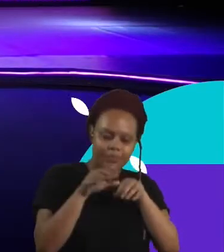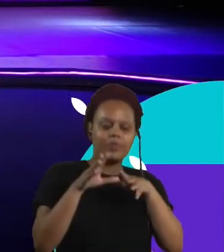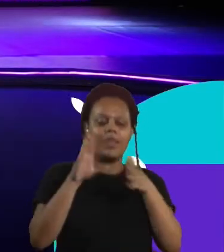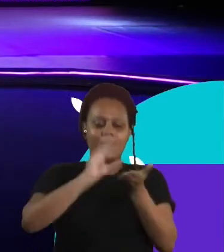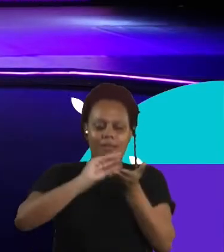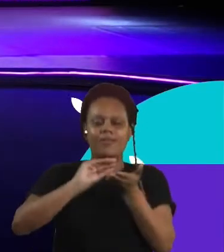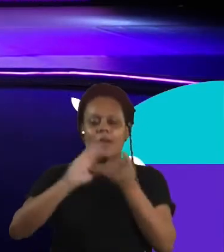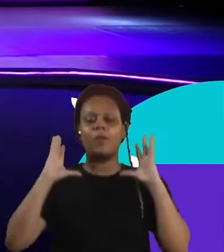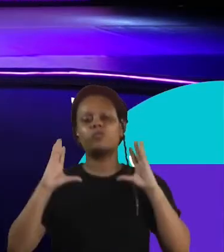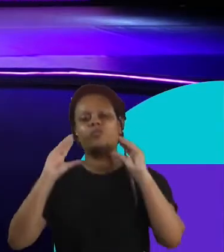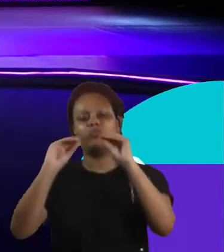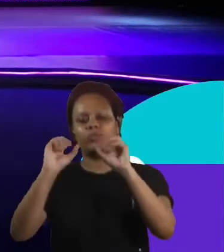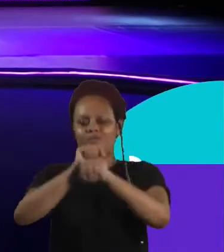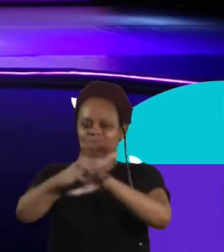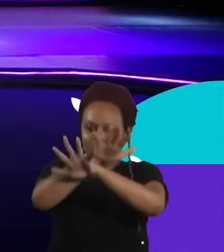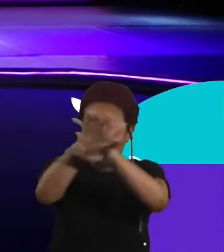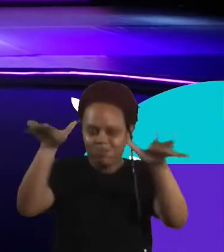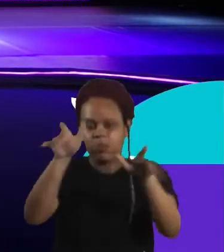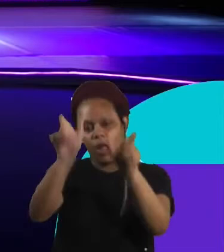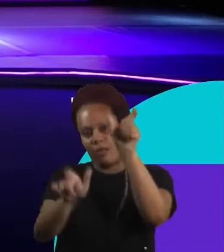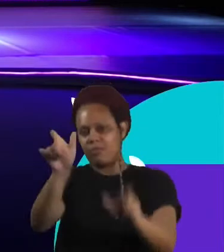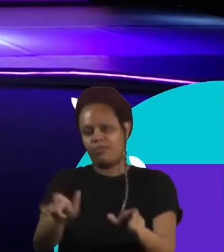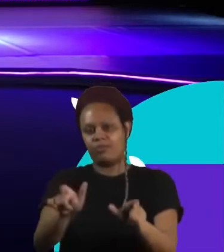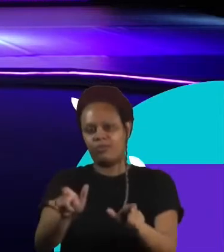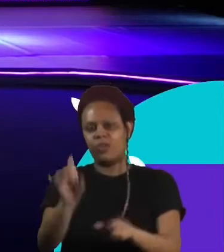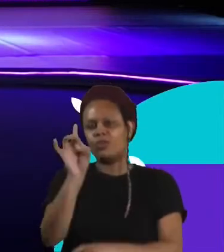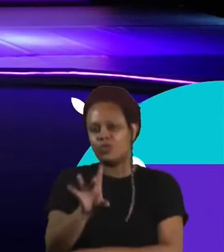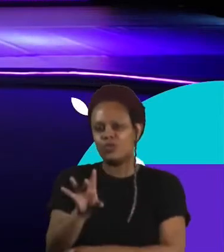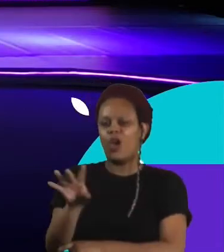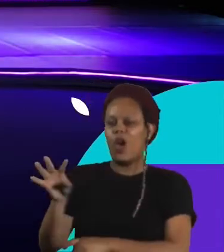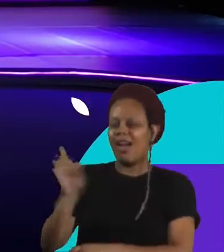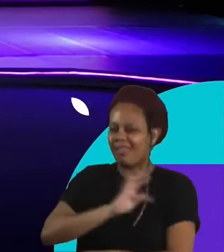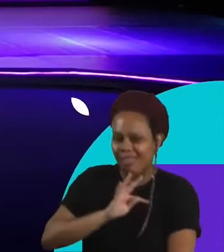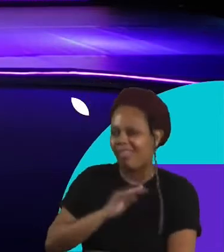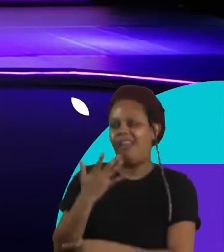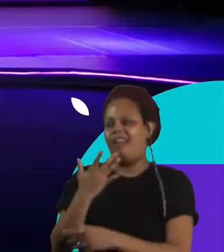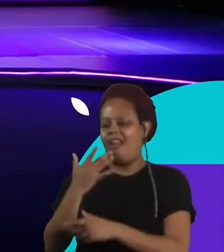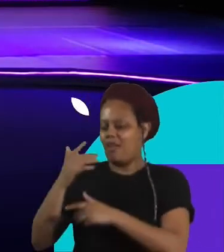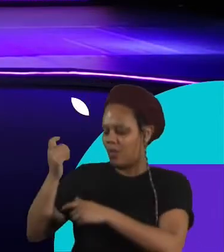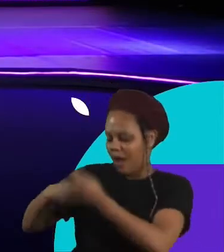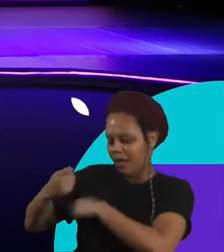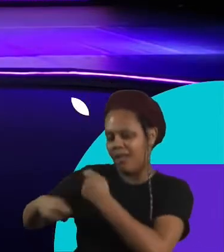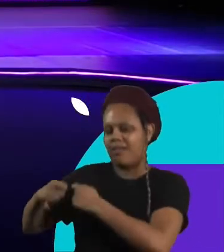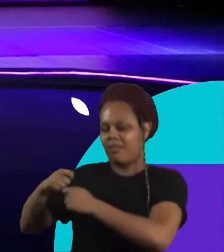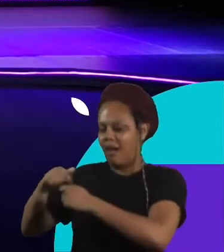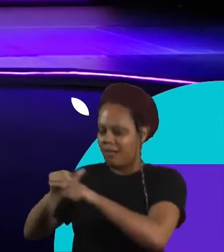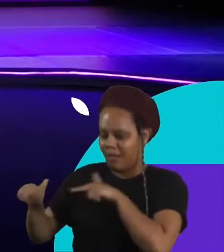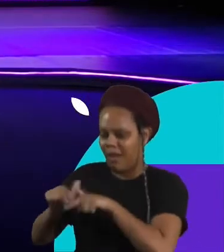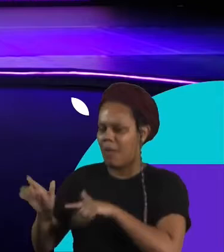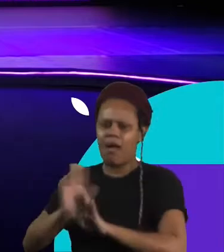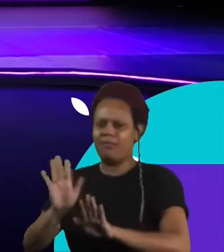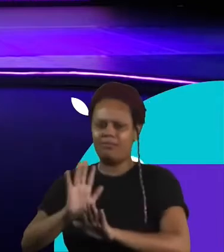para todas as pessoas, não é para técnicos, não é para o mundo corporativo, é para cada um de vocês que está chegando aqui nos